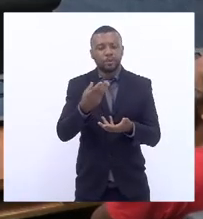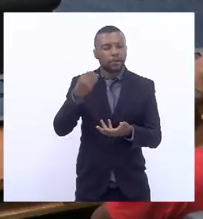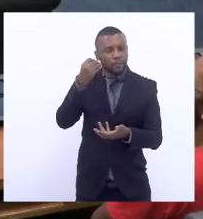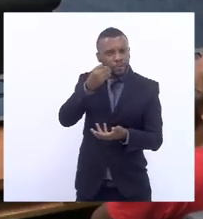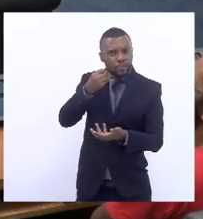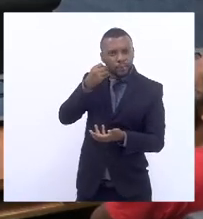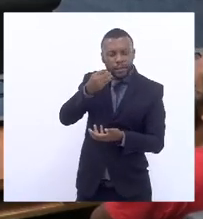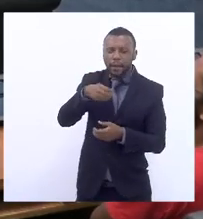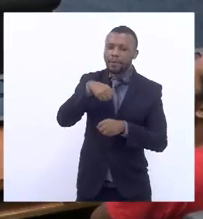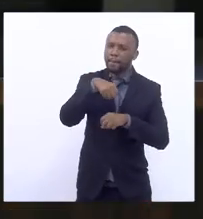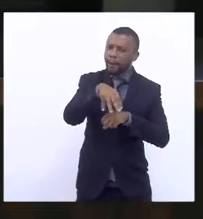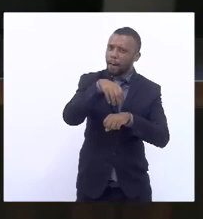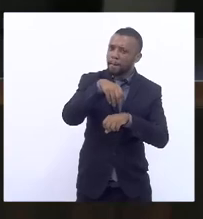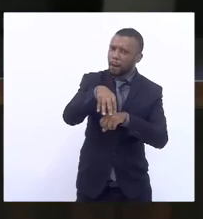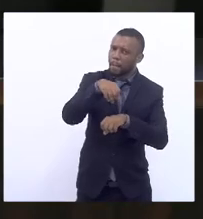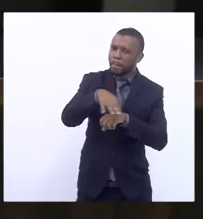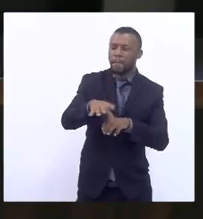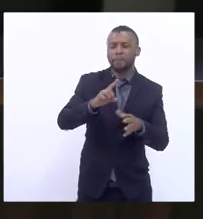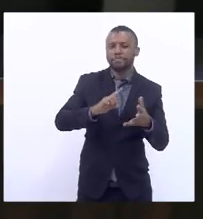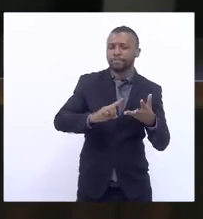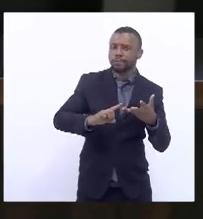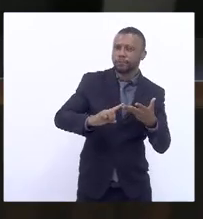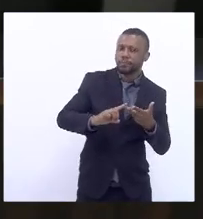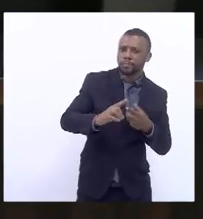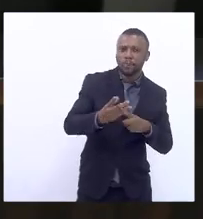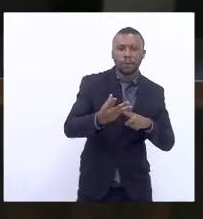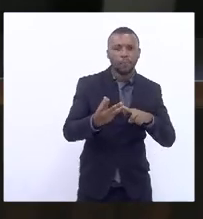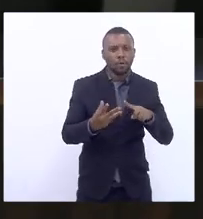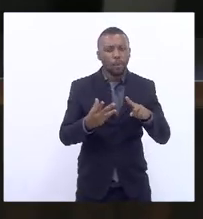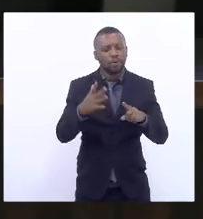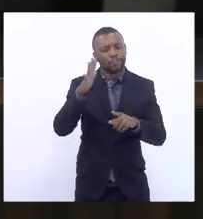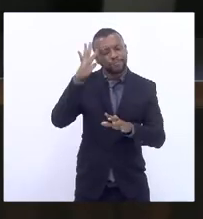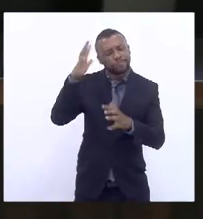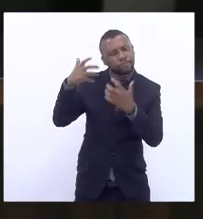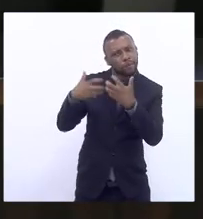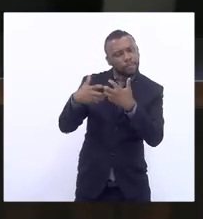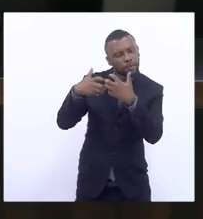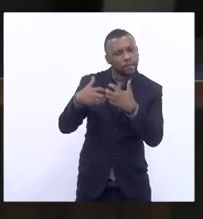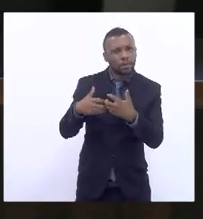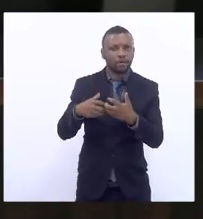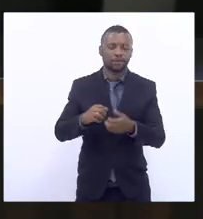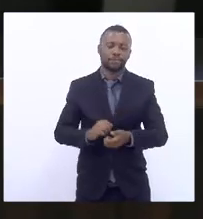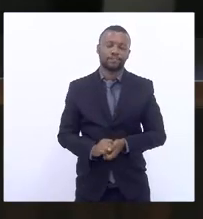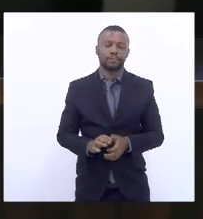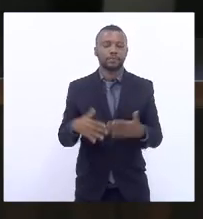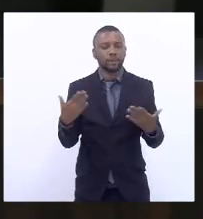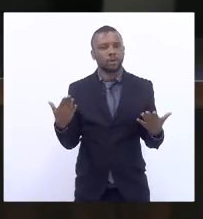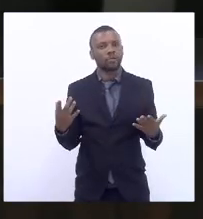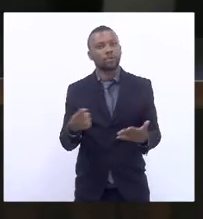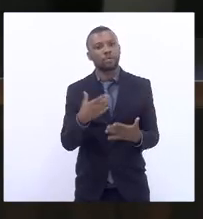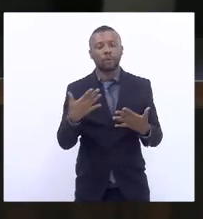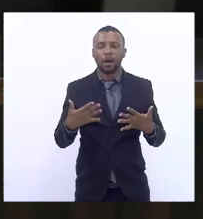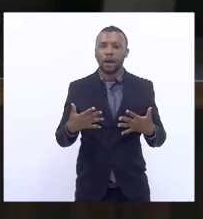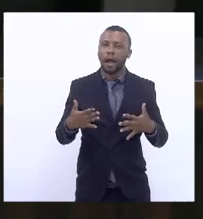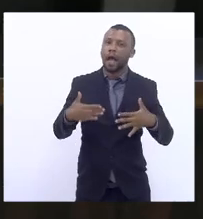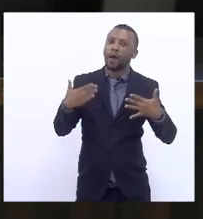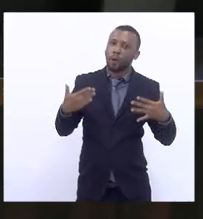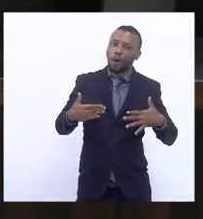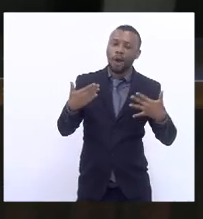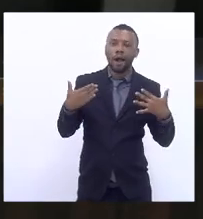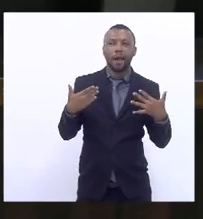experiências e reflexões que acaba de fazer conosco. Bom, nós vamos agora, com muita alegria,